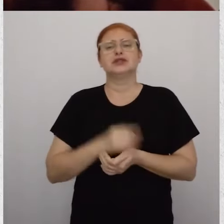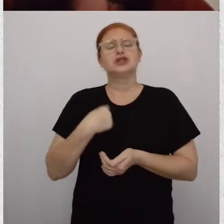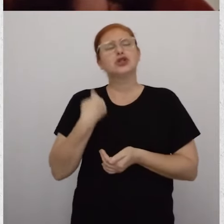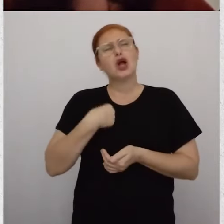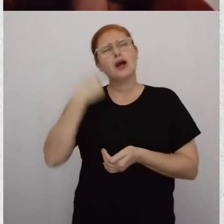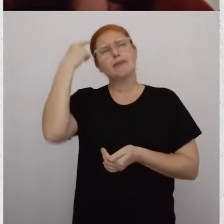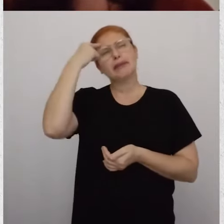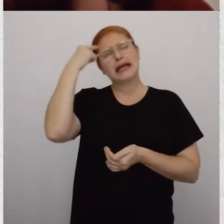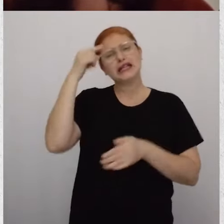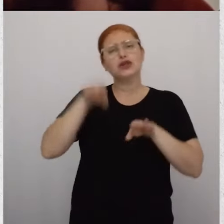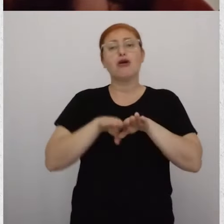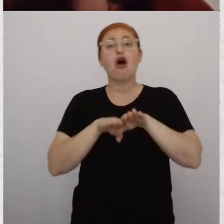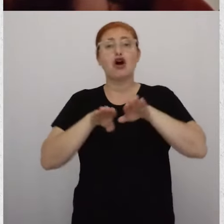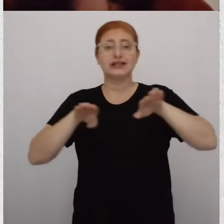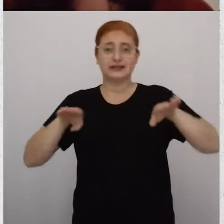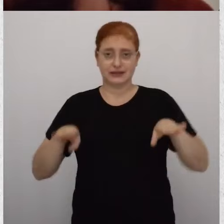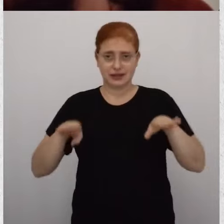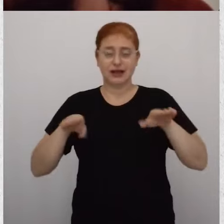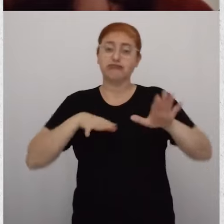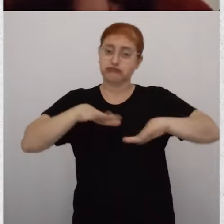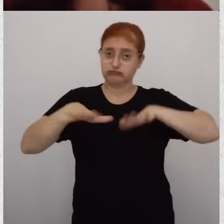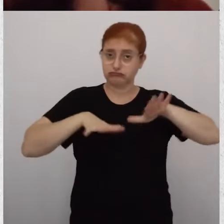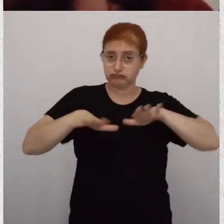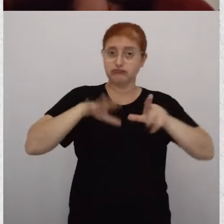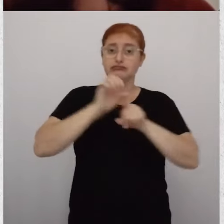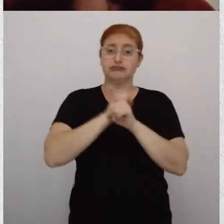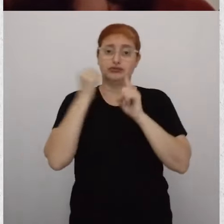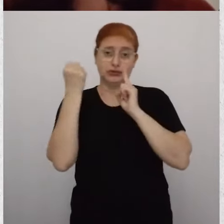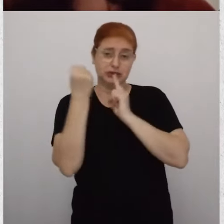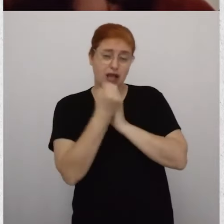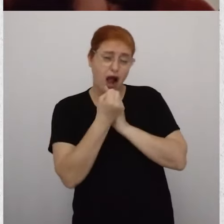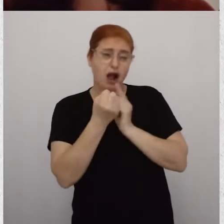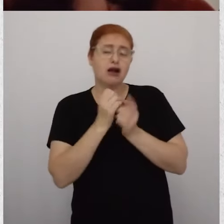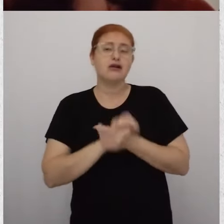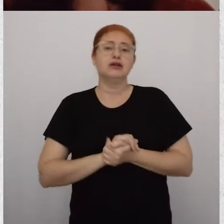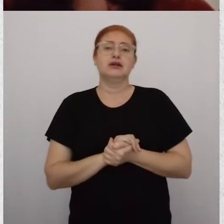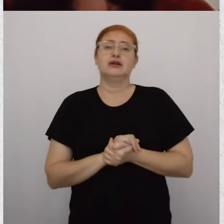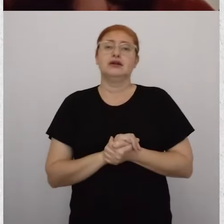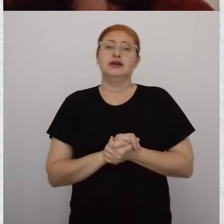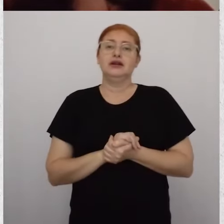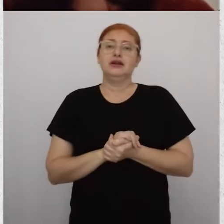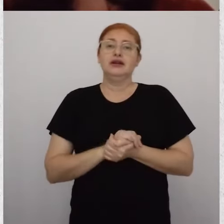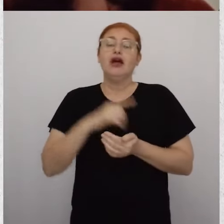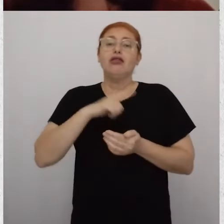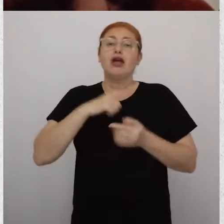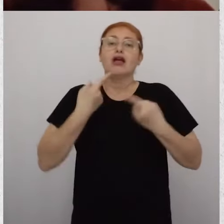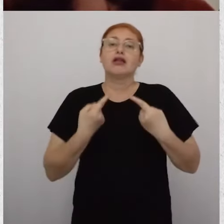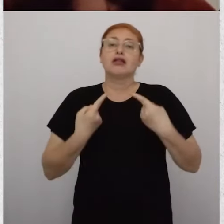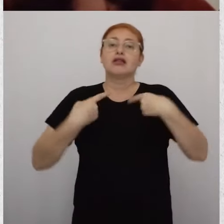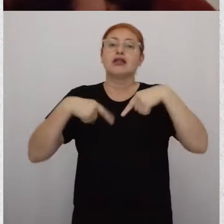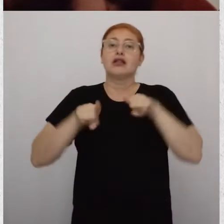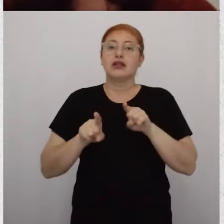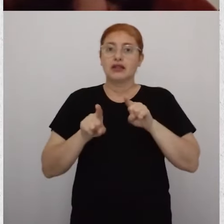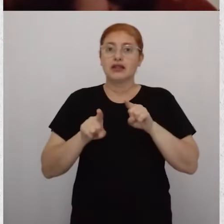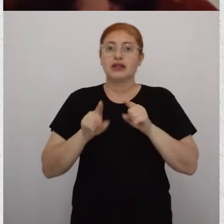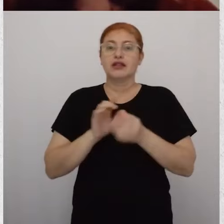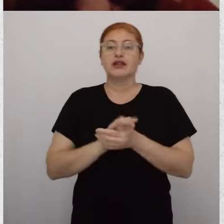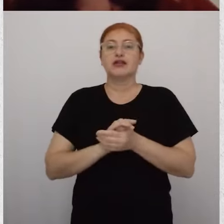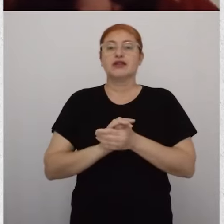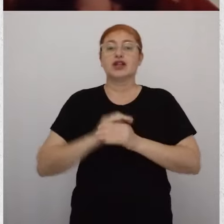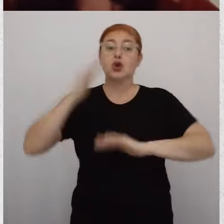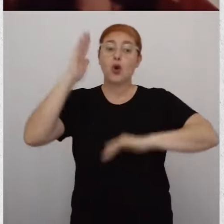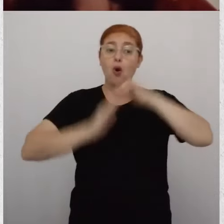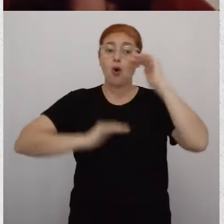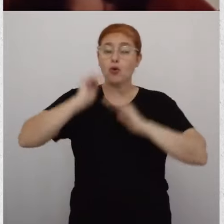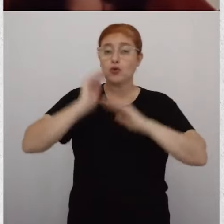a horizontalidade dos movimentos sociais muito com o desafio da construção orgânica de